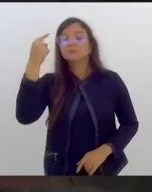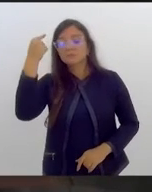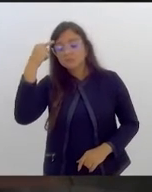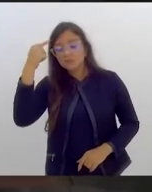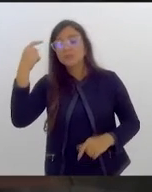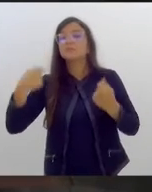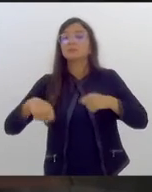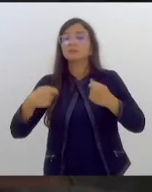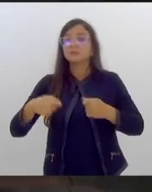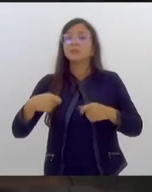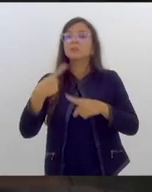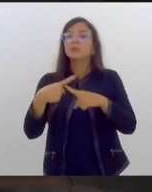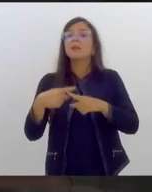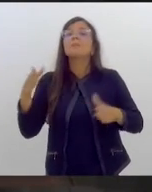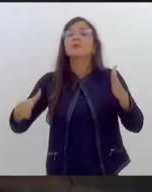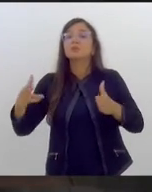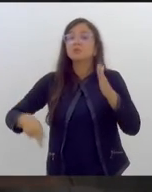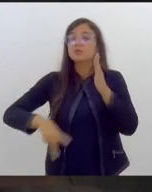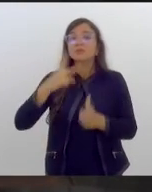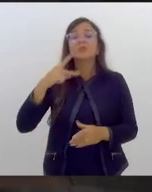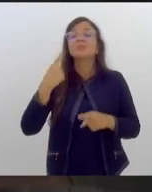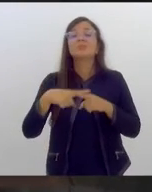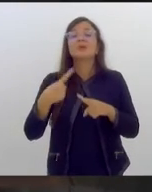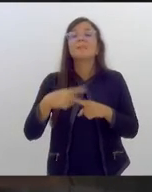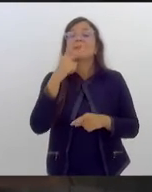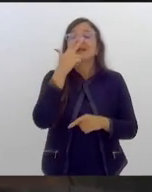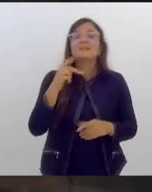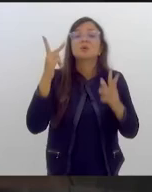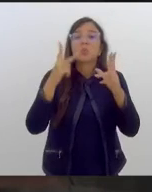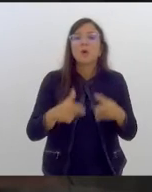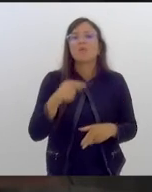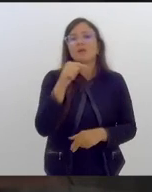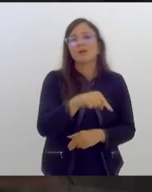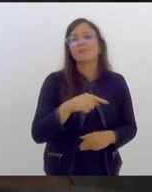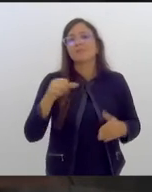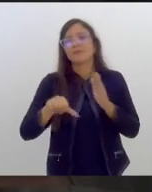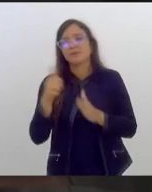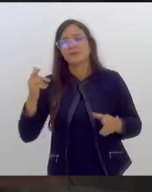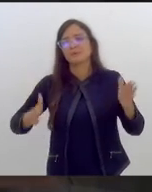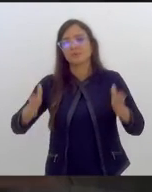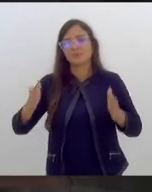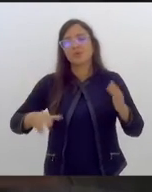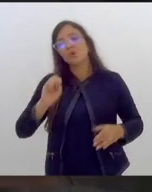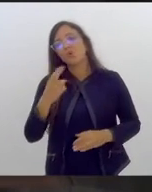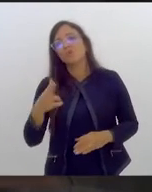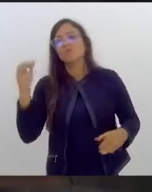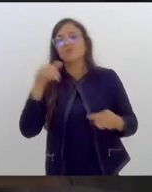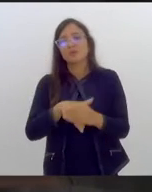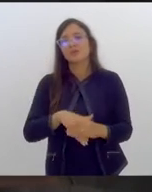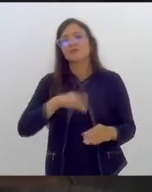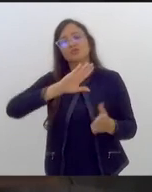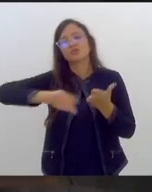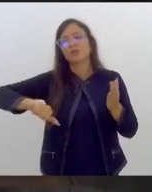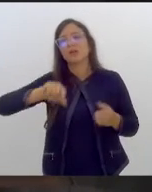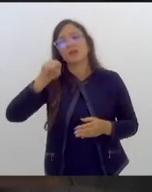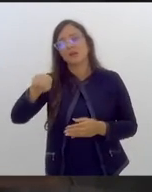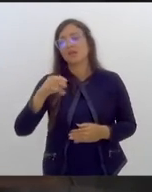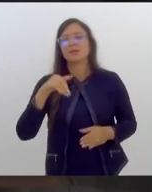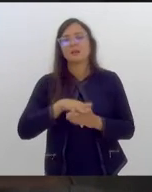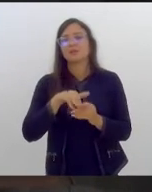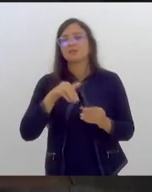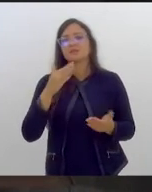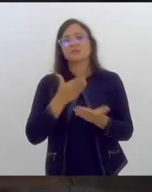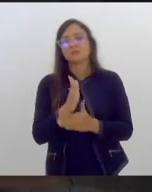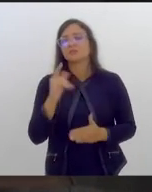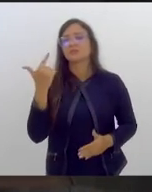segundo turno em geral eleitor confirma o voto que deu no primeiro turno ou vota para eliminar aquele que ele não quer ver eleito se a